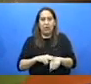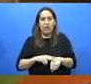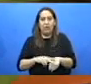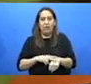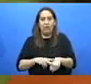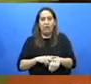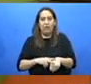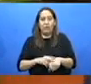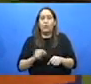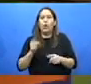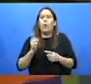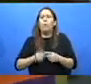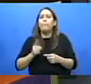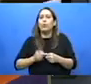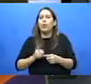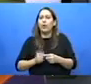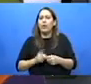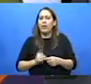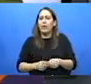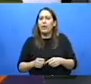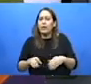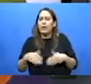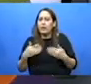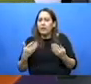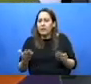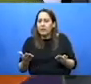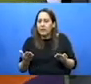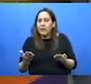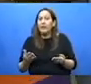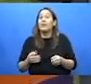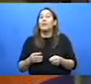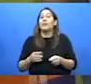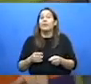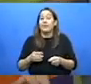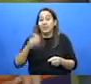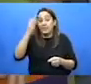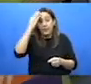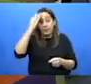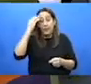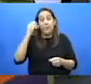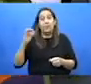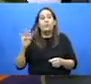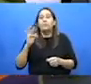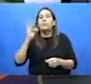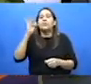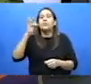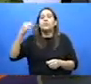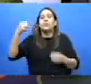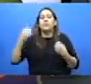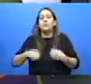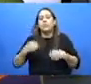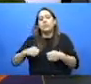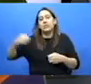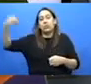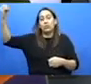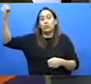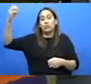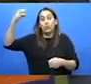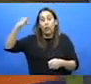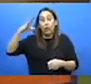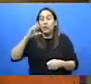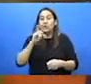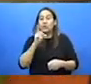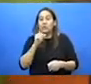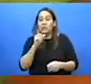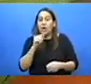aconteceu? Se nós sabemos que as plantas precisam de luz, de água, de todos esses cuidados do ar, por